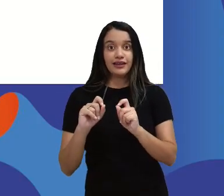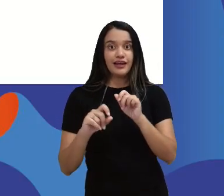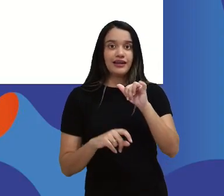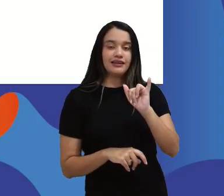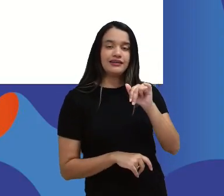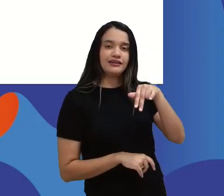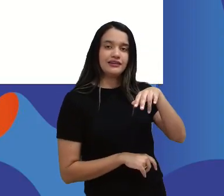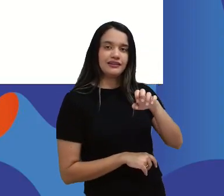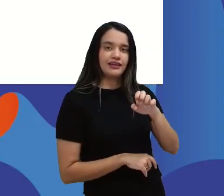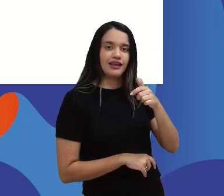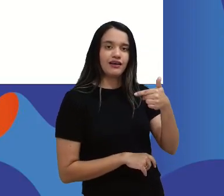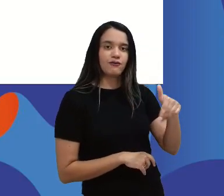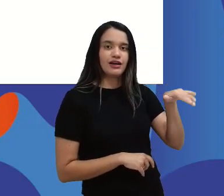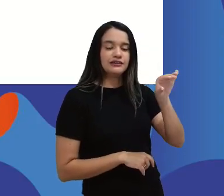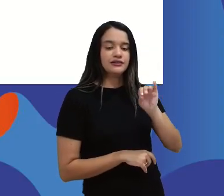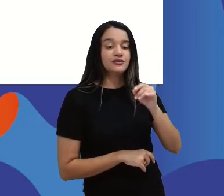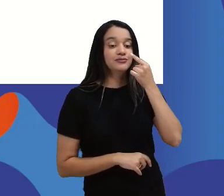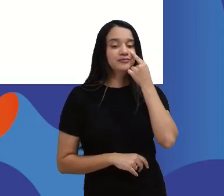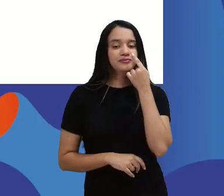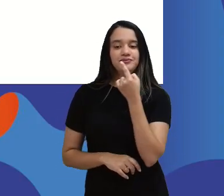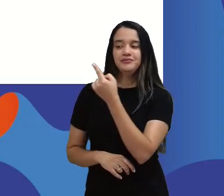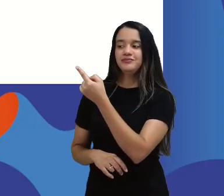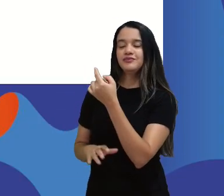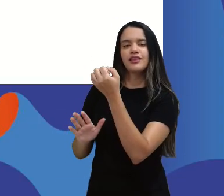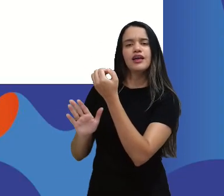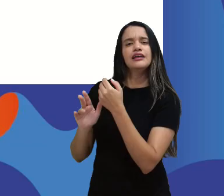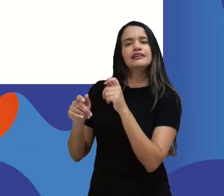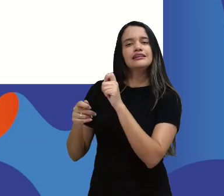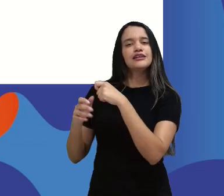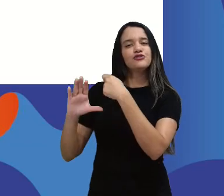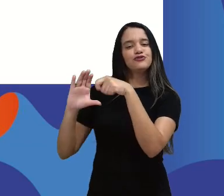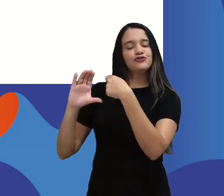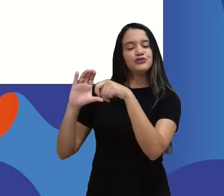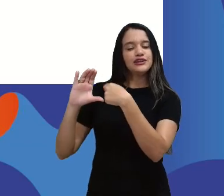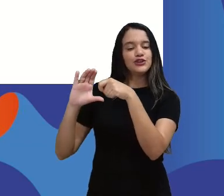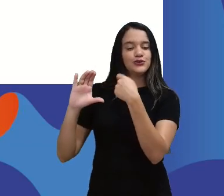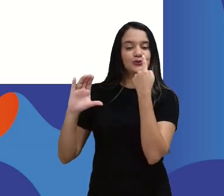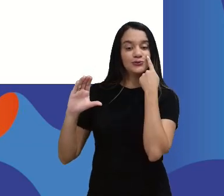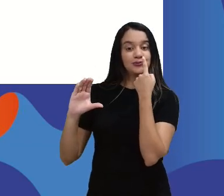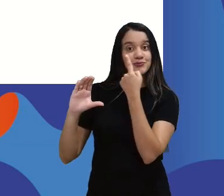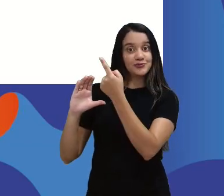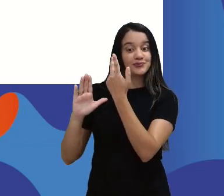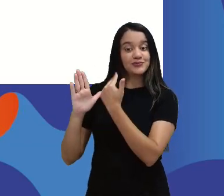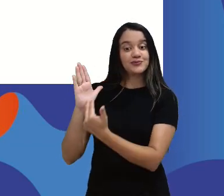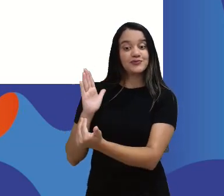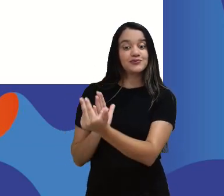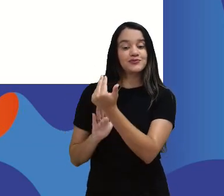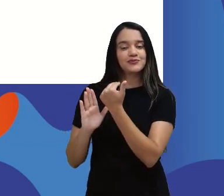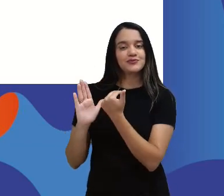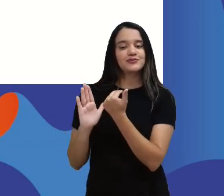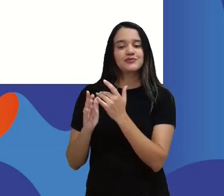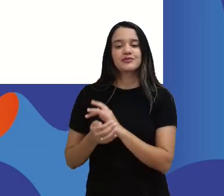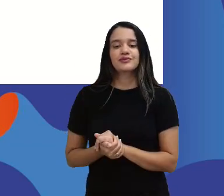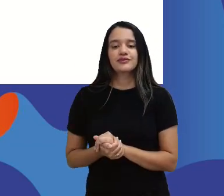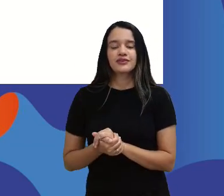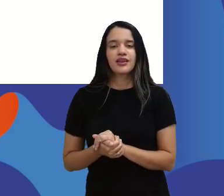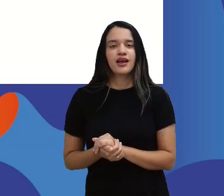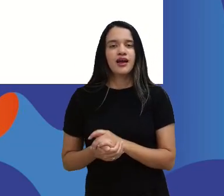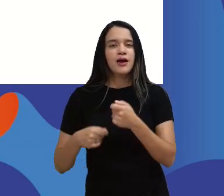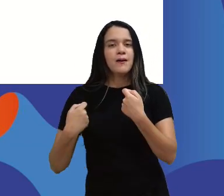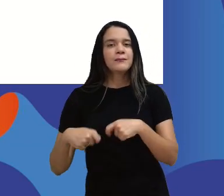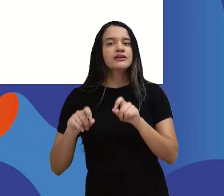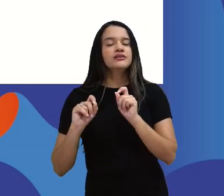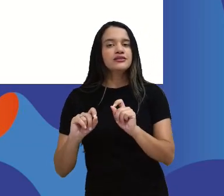inequação. Então nessa animação aí, observa que tudo que eu vou colocando de um lado vai desequilibrando, né? Ou seja, eu tenho que ir